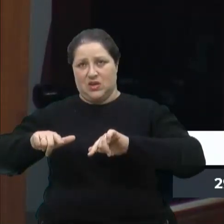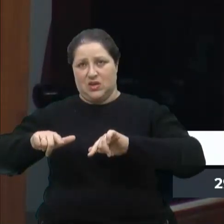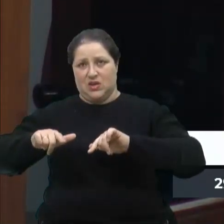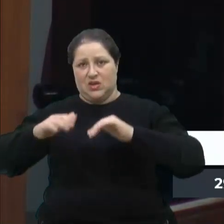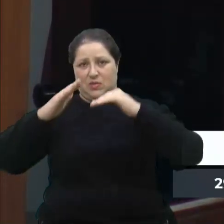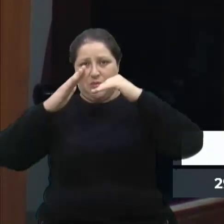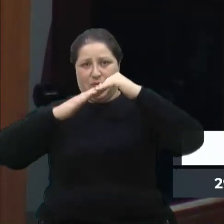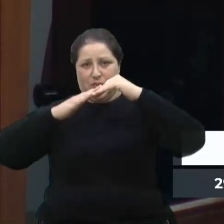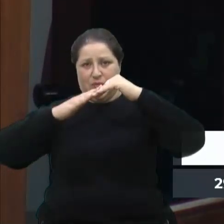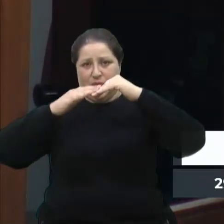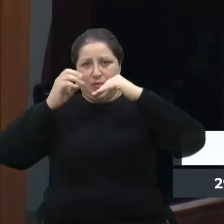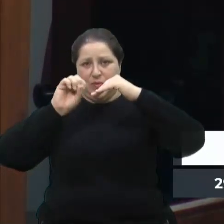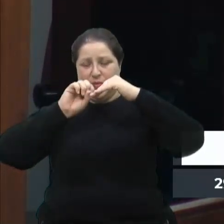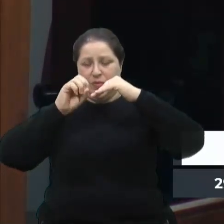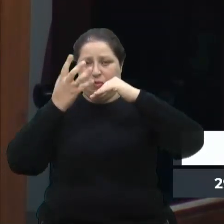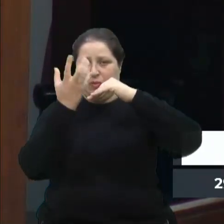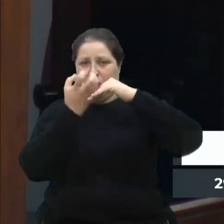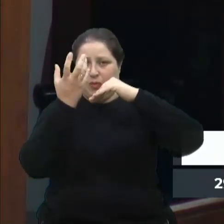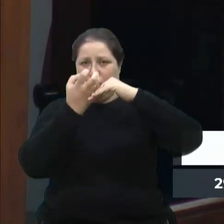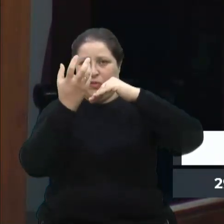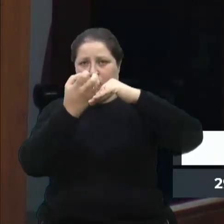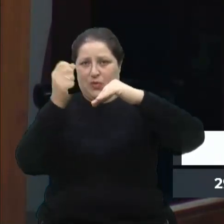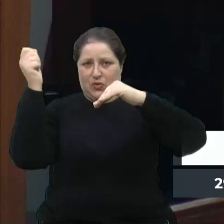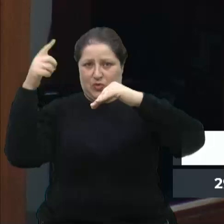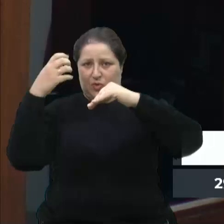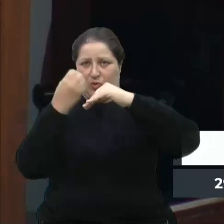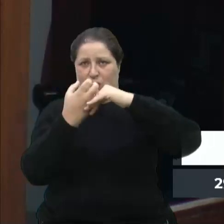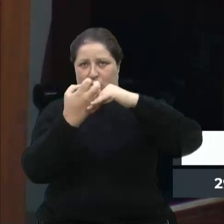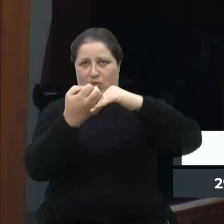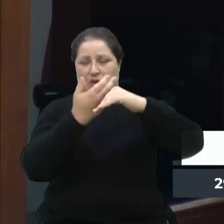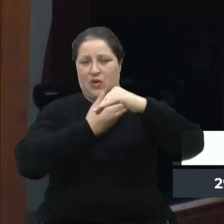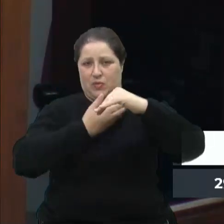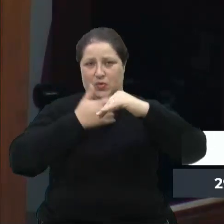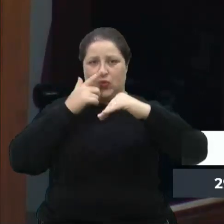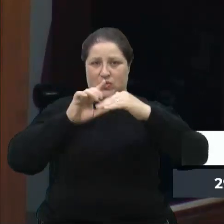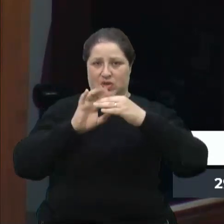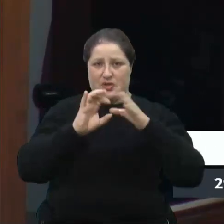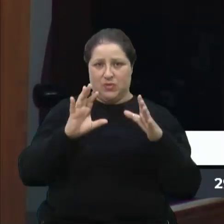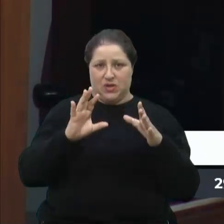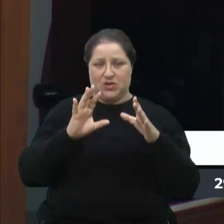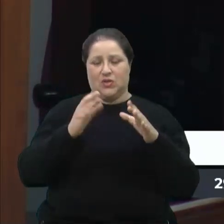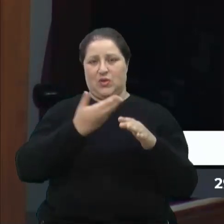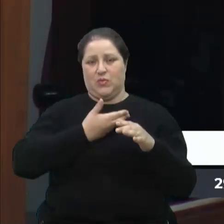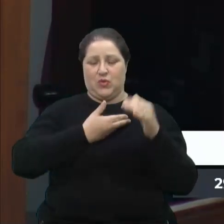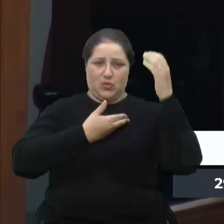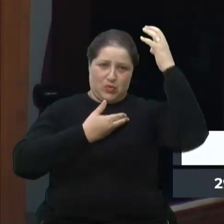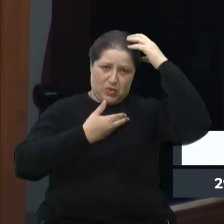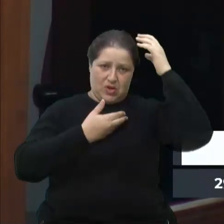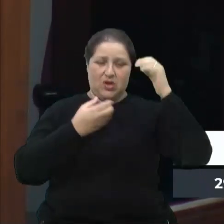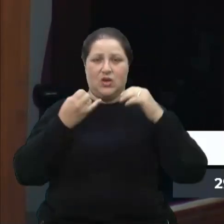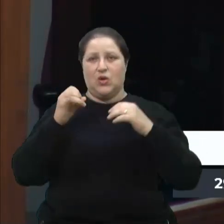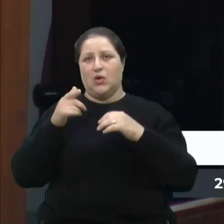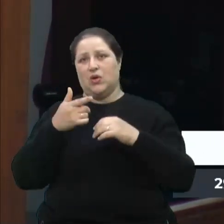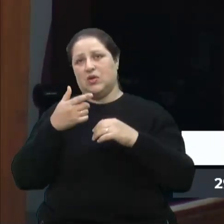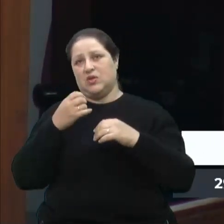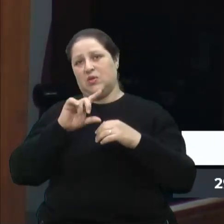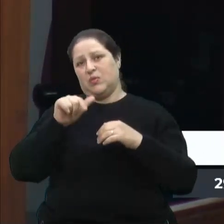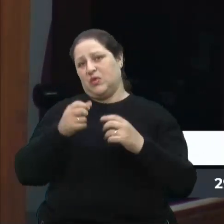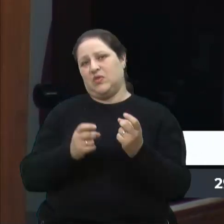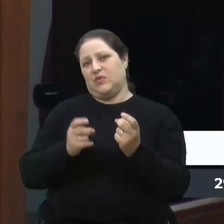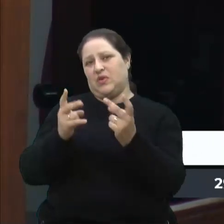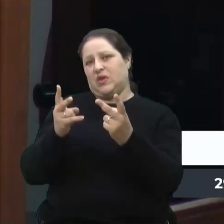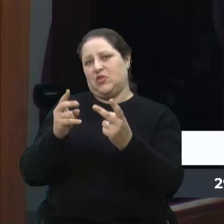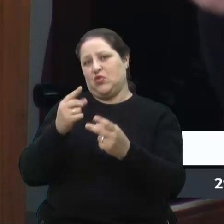ir lá na CEMIG, os amigos do rei conseguiam a licença, o resto da população não. E dessas pessoas chegavam com a licença e vendiam por 1 milhão, 2,